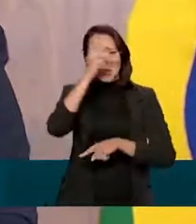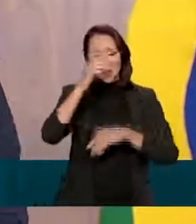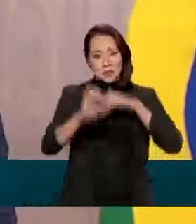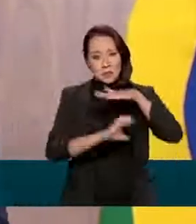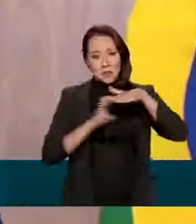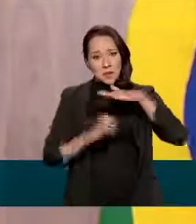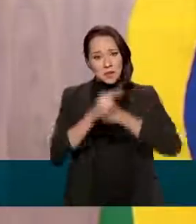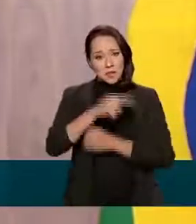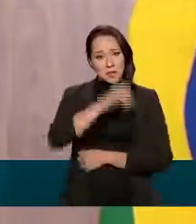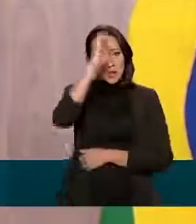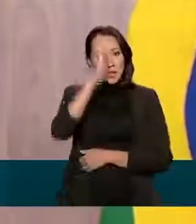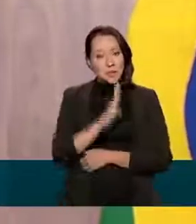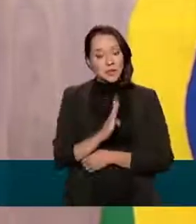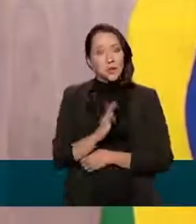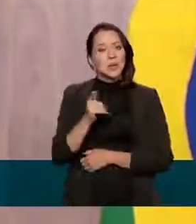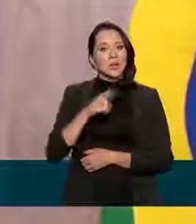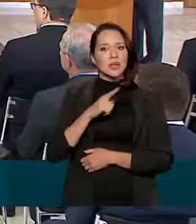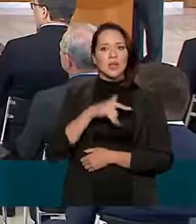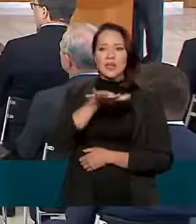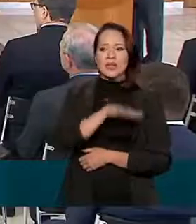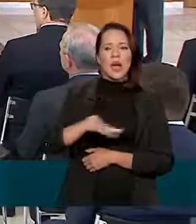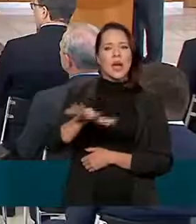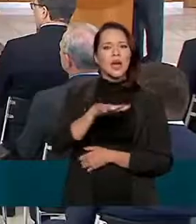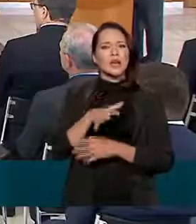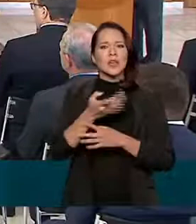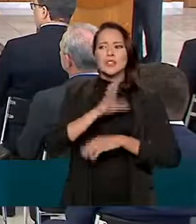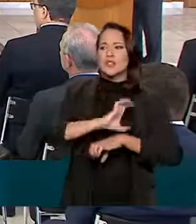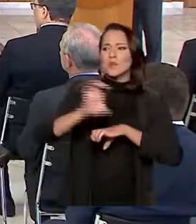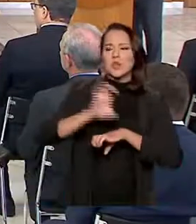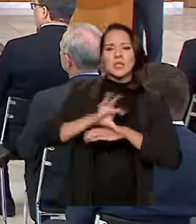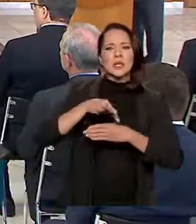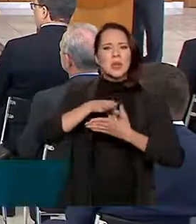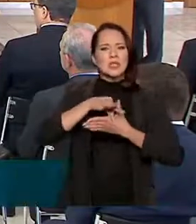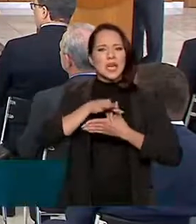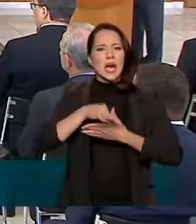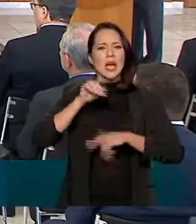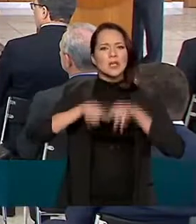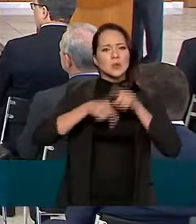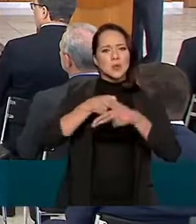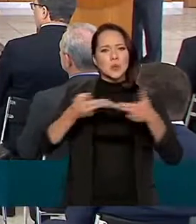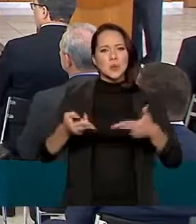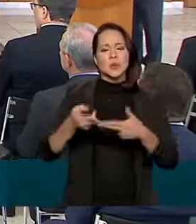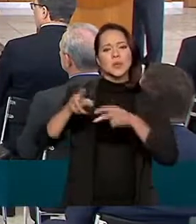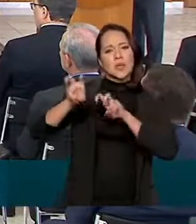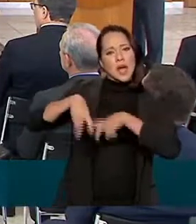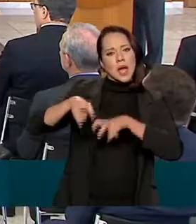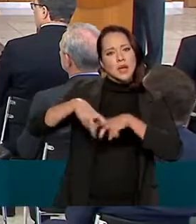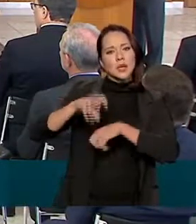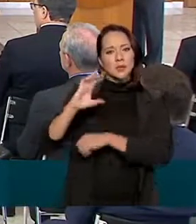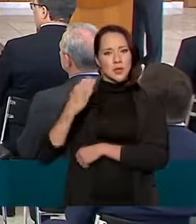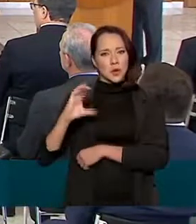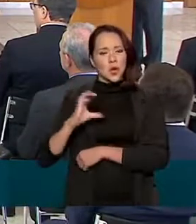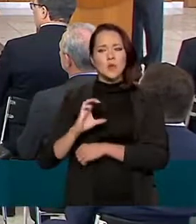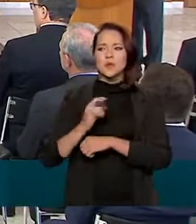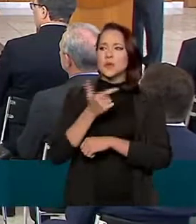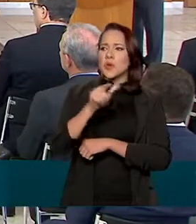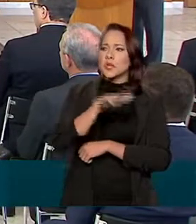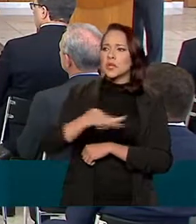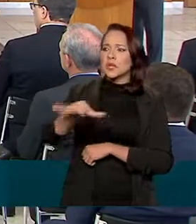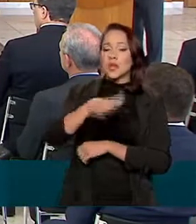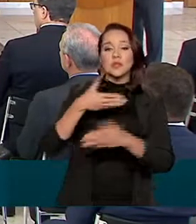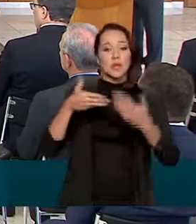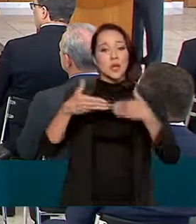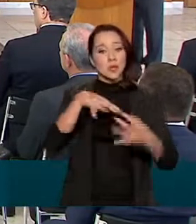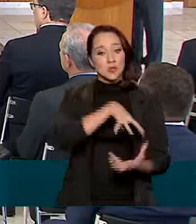e da entrada da cadeira de frio para la exportación de produtos agrícolas e Colômbia assim a outros mercados do